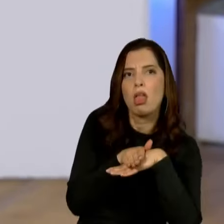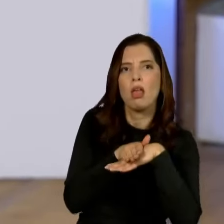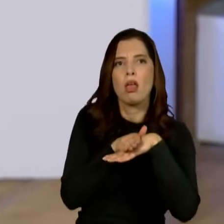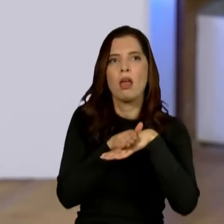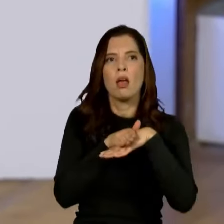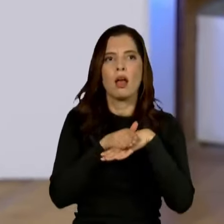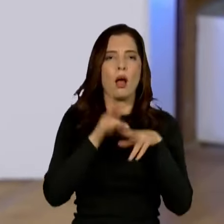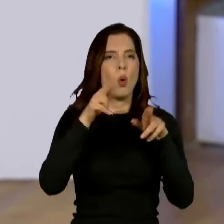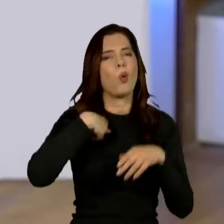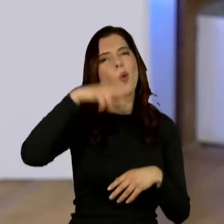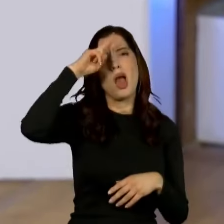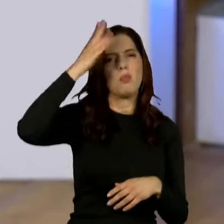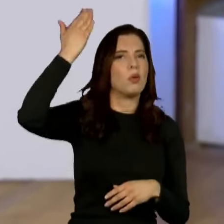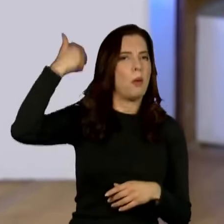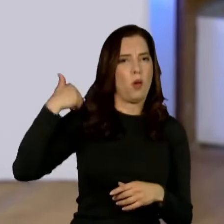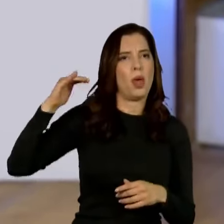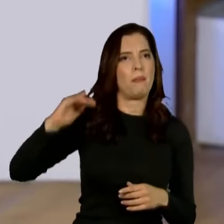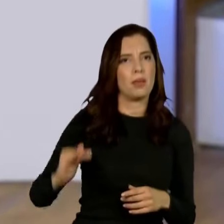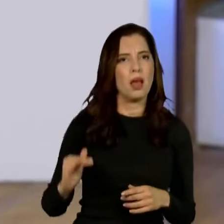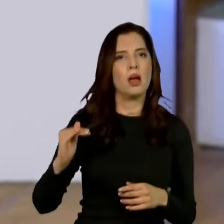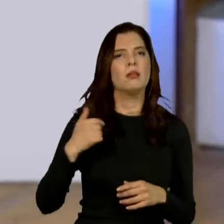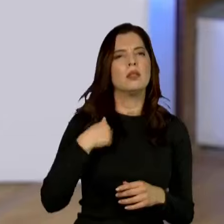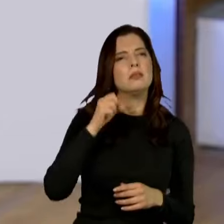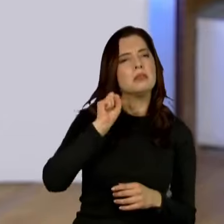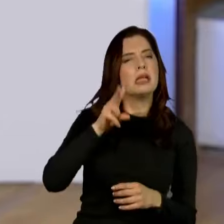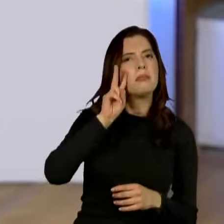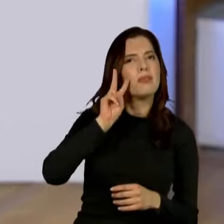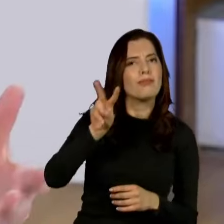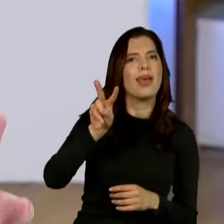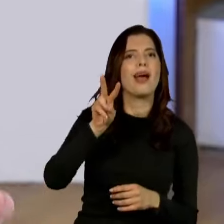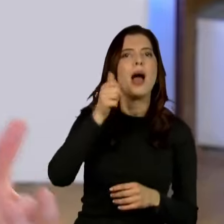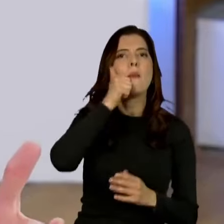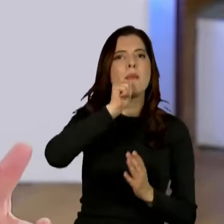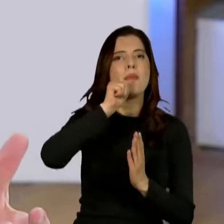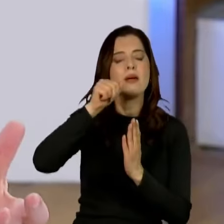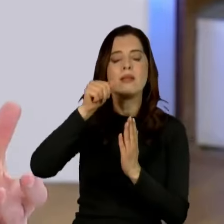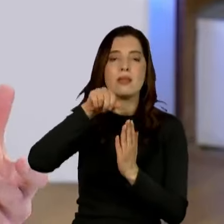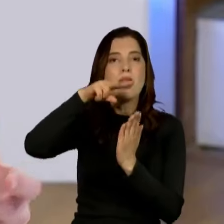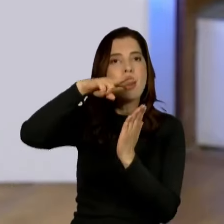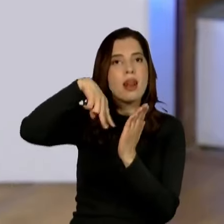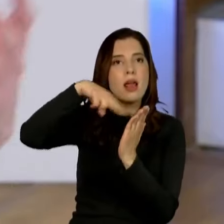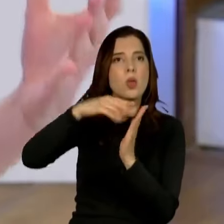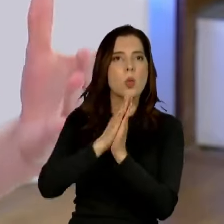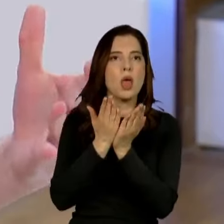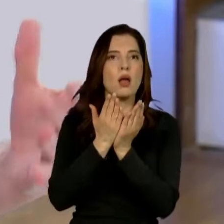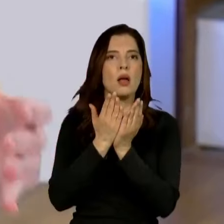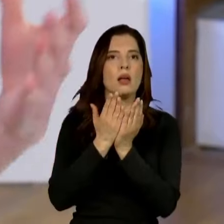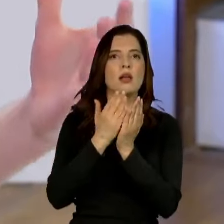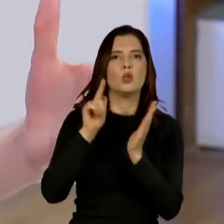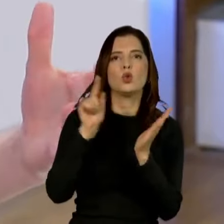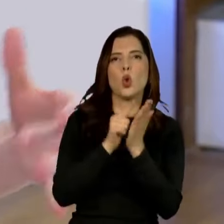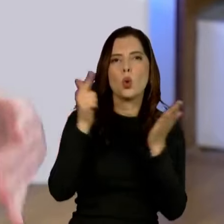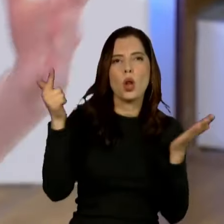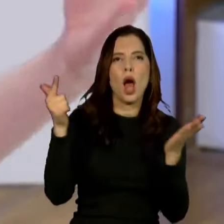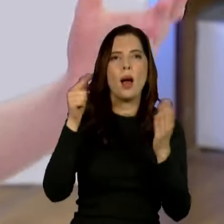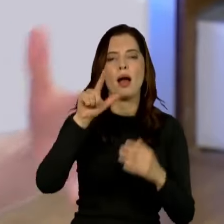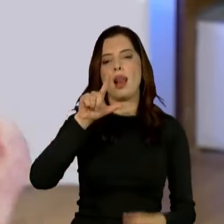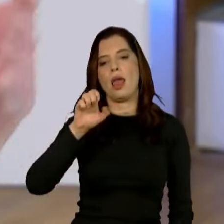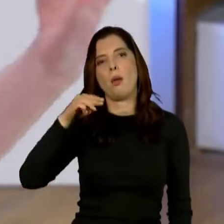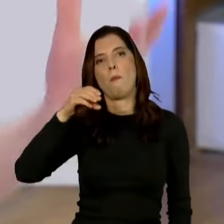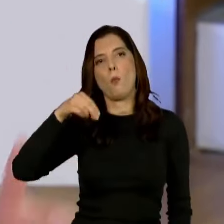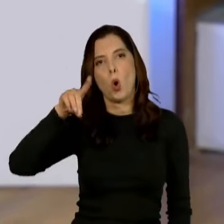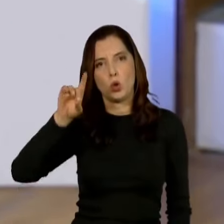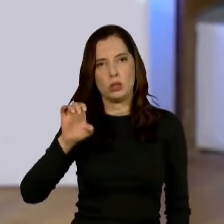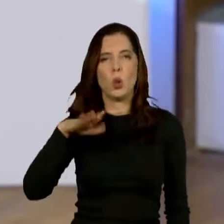me lembro que, quando eu era criança, quando eu era um livro, quando ela via um grande jornal cultural como Le